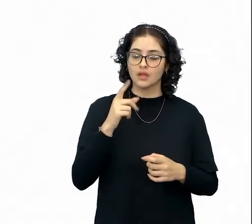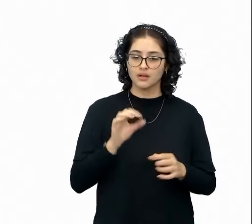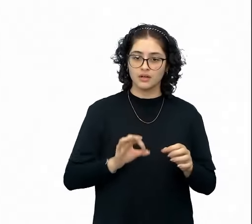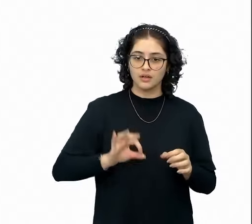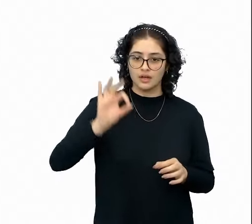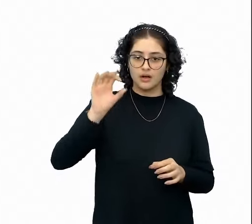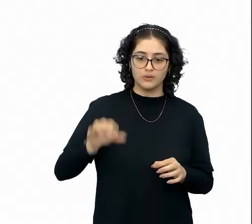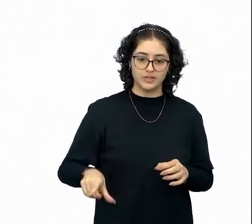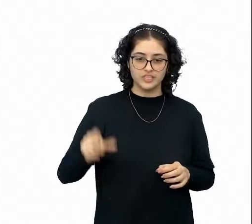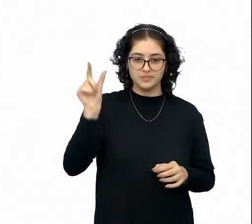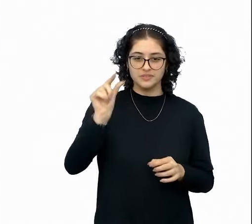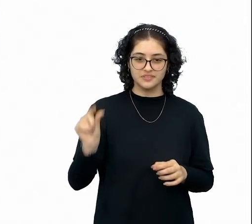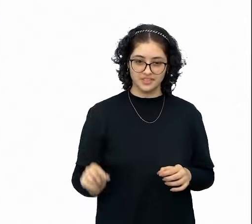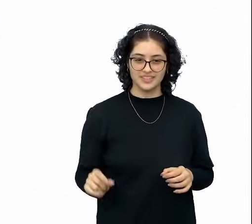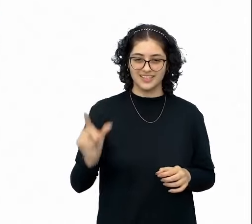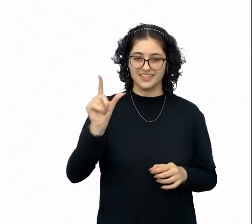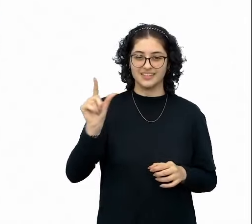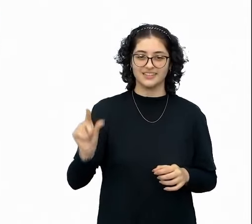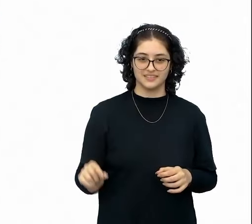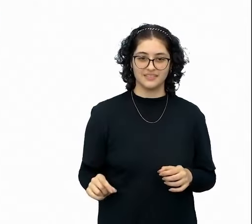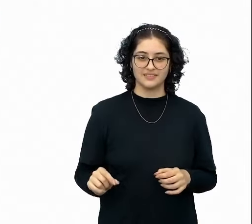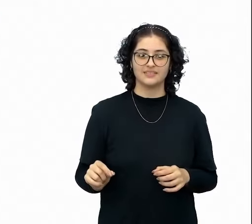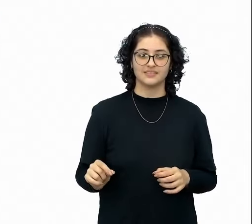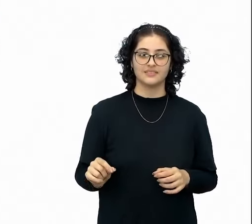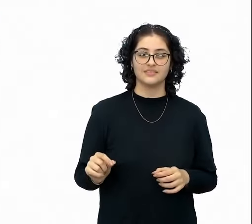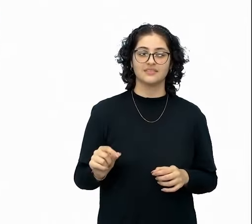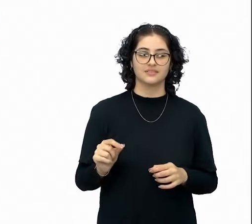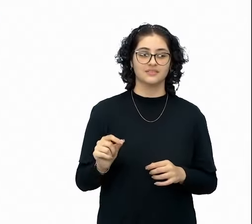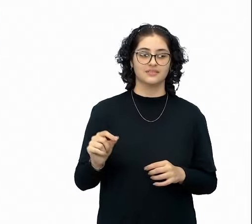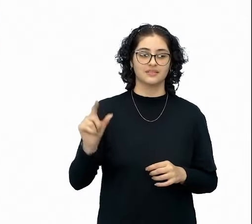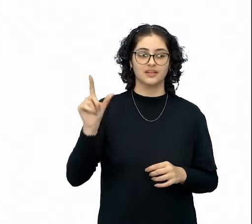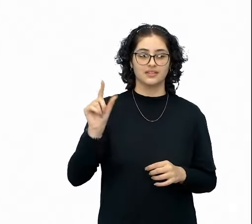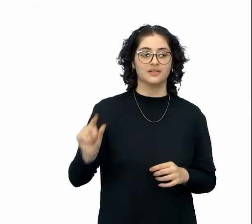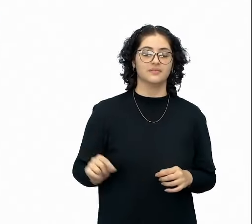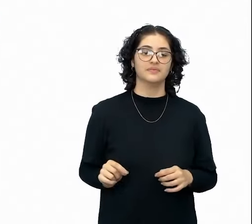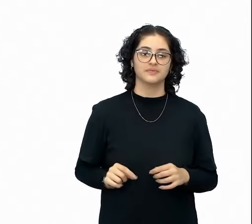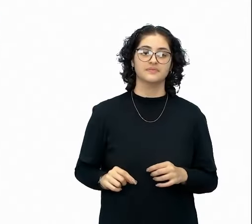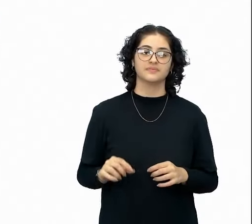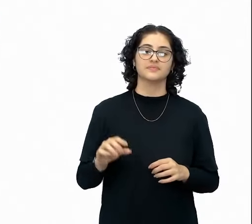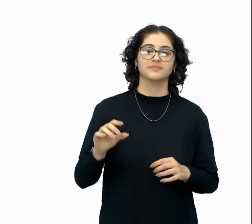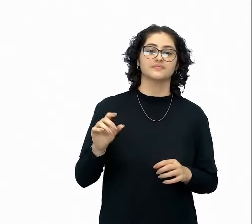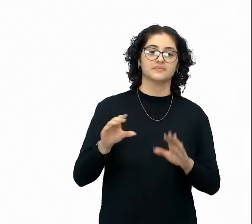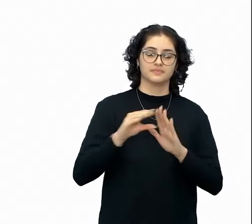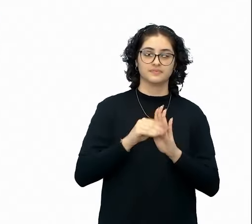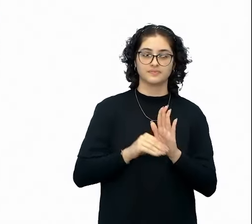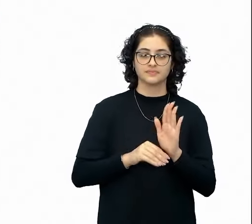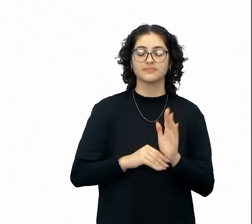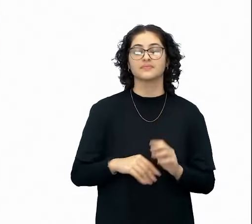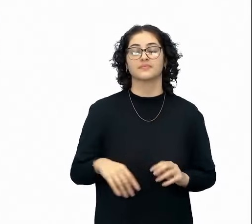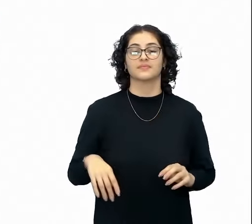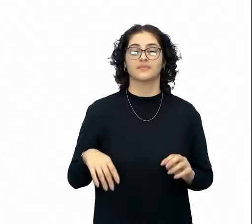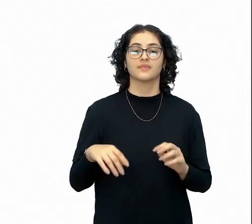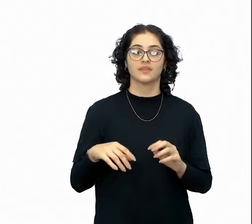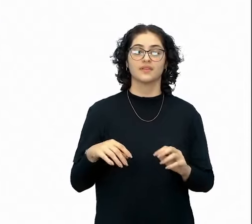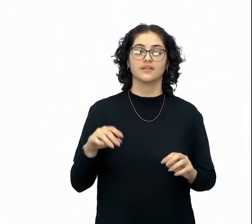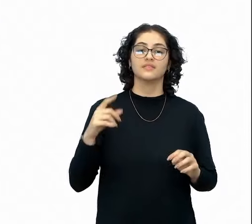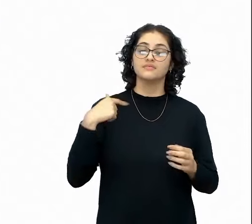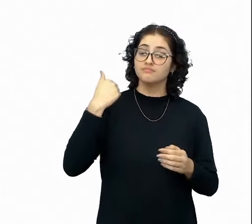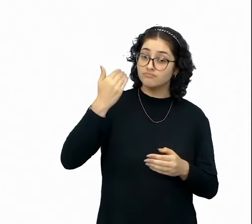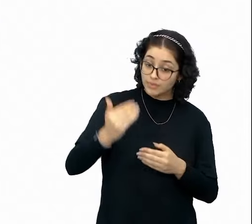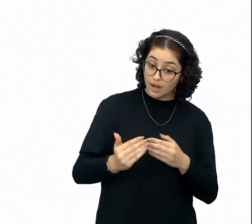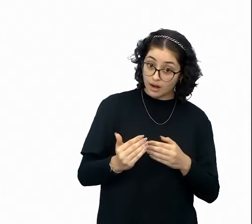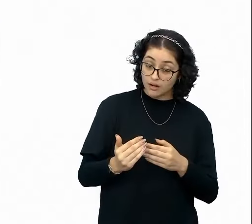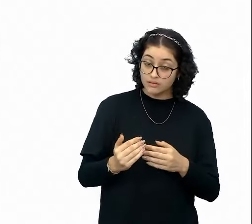que o algoritmo é tudo aquilo que a gente consegue fazer, montar um passo a passo, e depois esse passo a passo a gente passa por